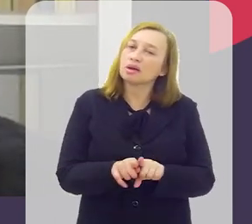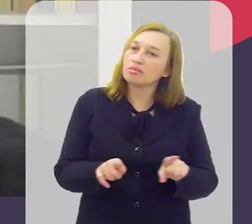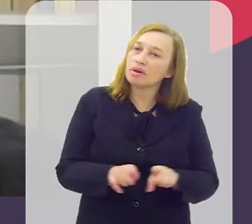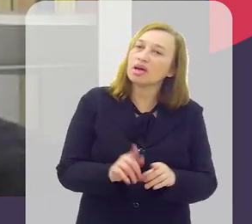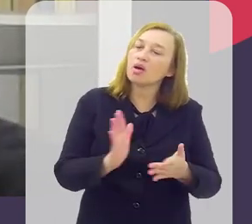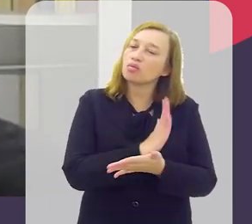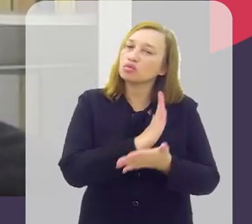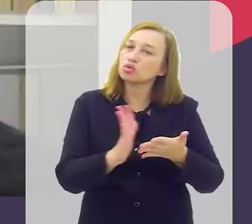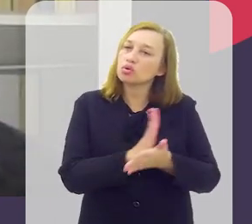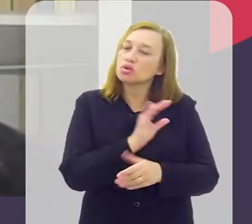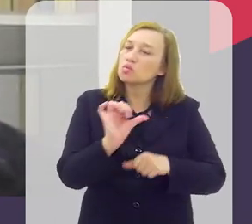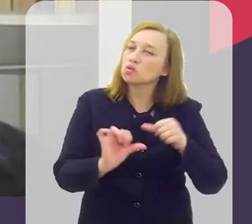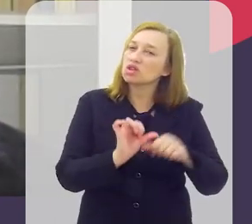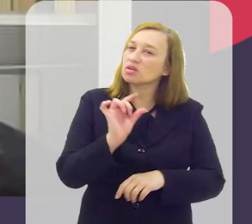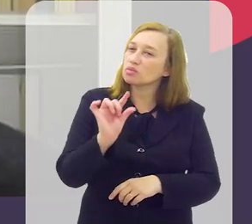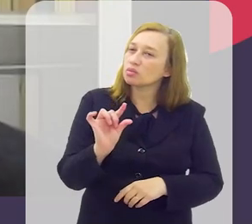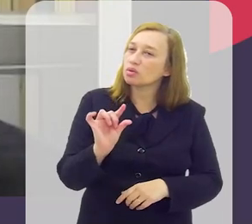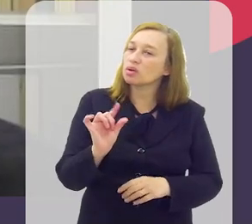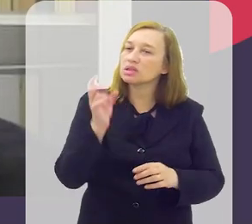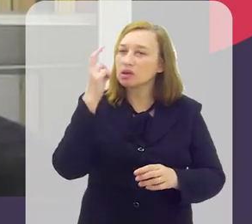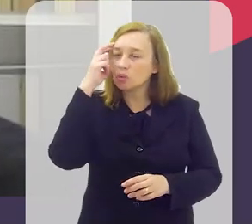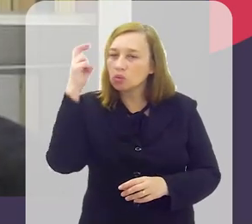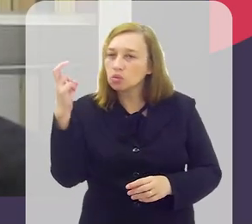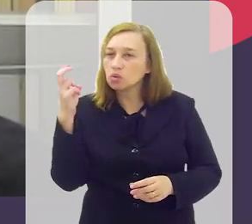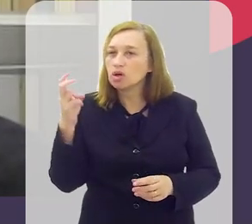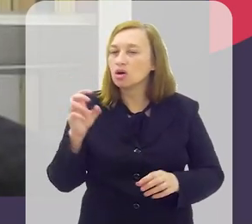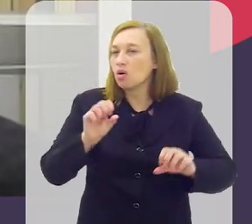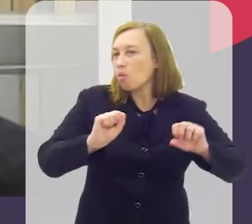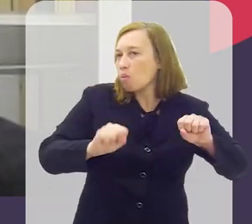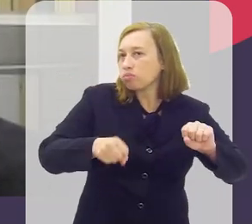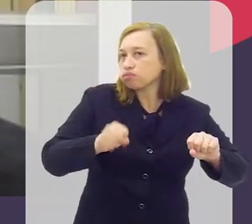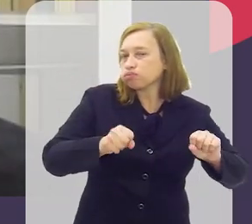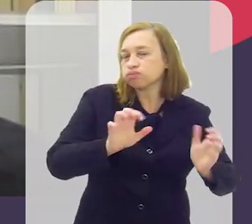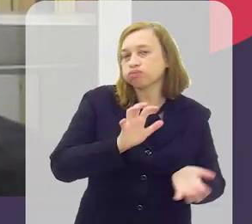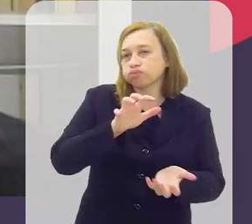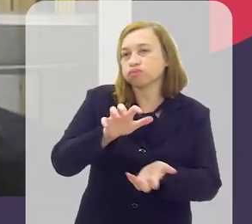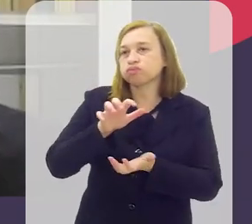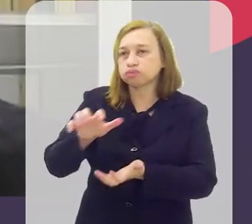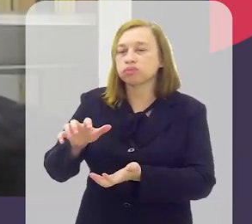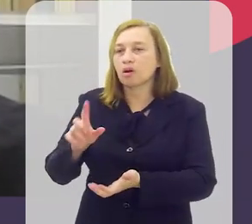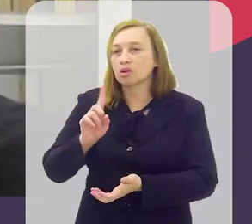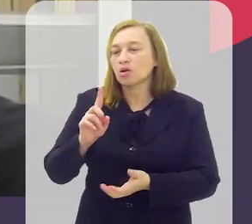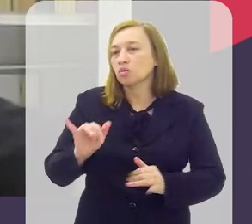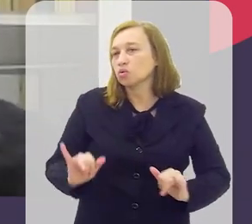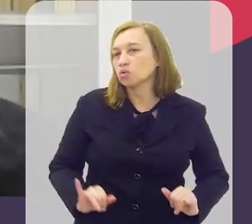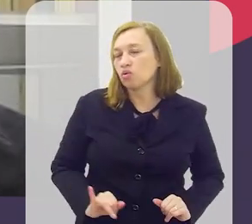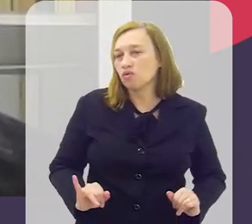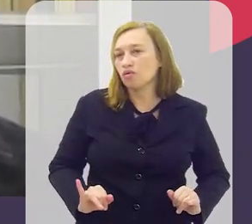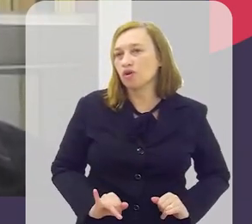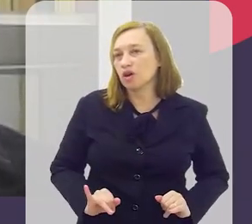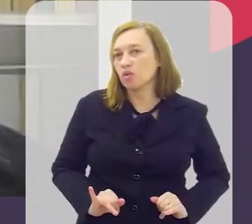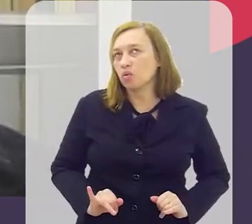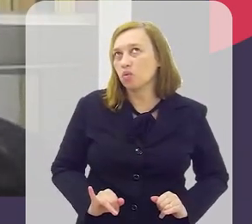Mas tem algumas coisas que mudaram, né? Assim, talvez essa cultura motoboy, ela não ela sofreu